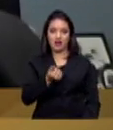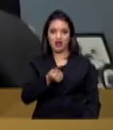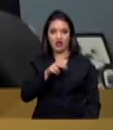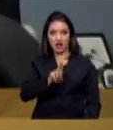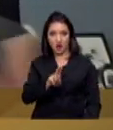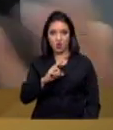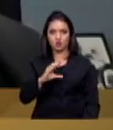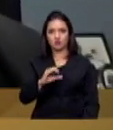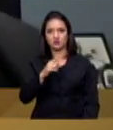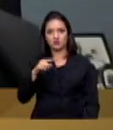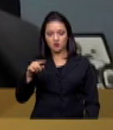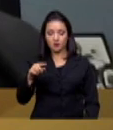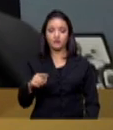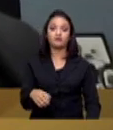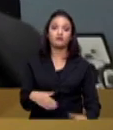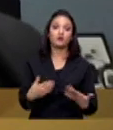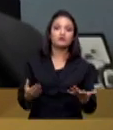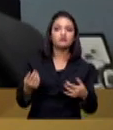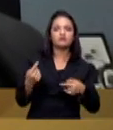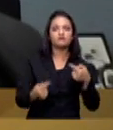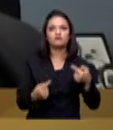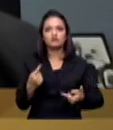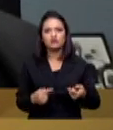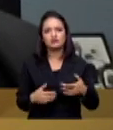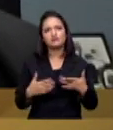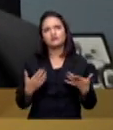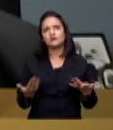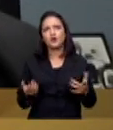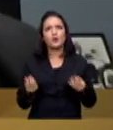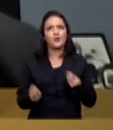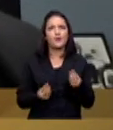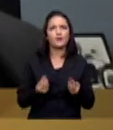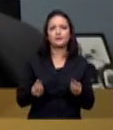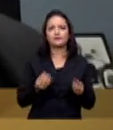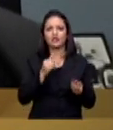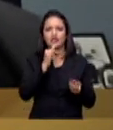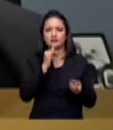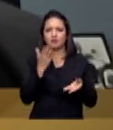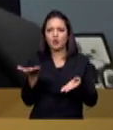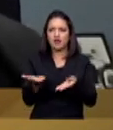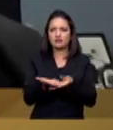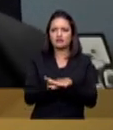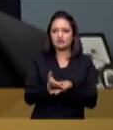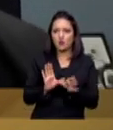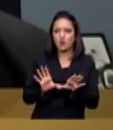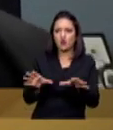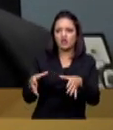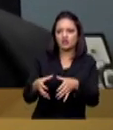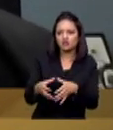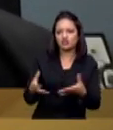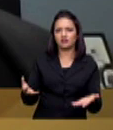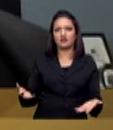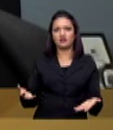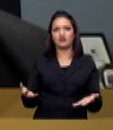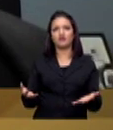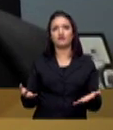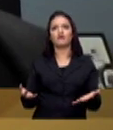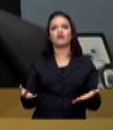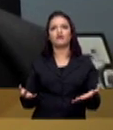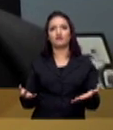conveniência em casos de ações coletivas que têm grande repercussão e ouvir